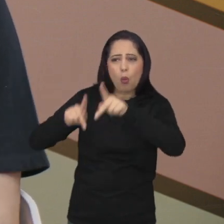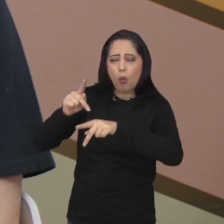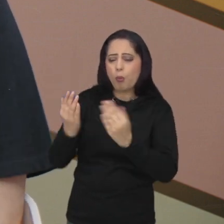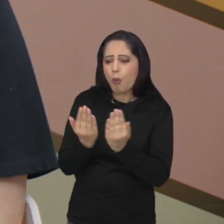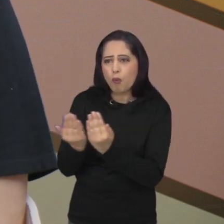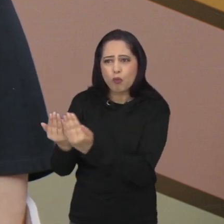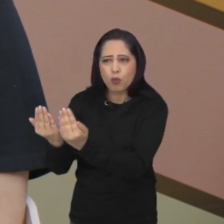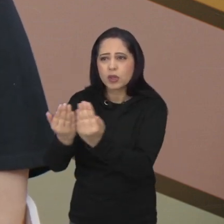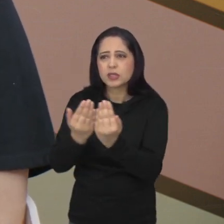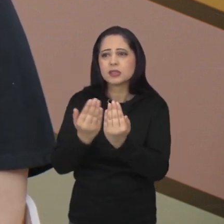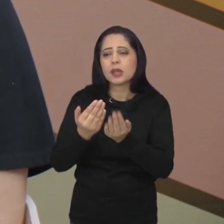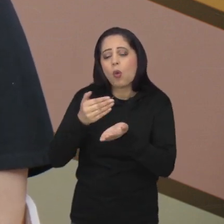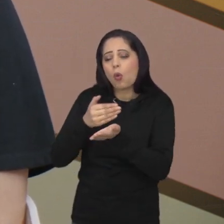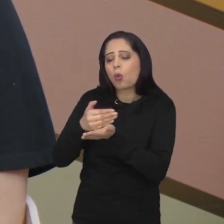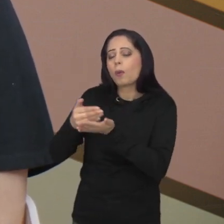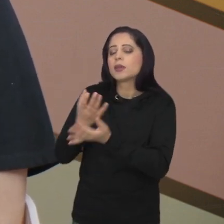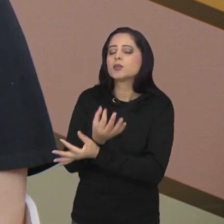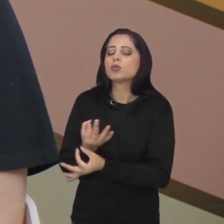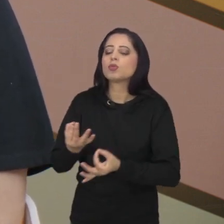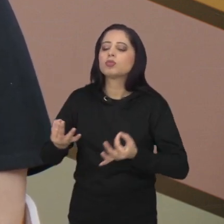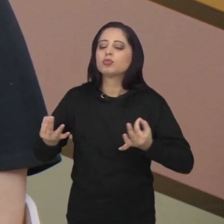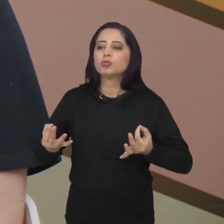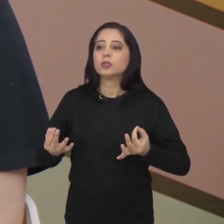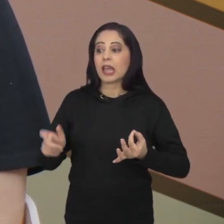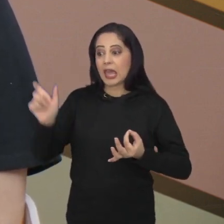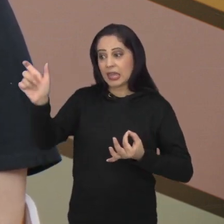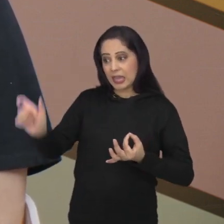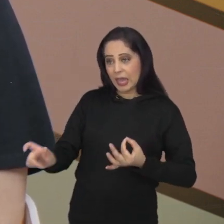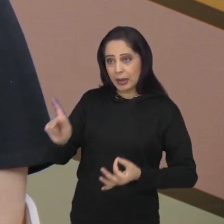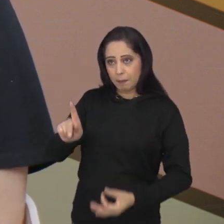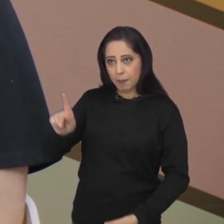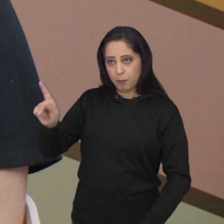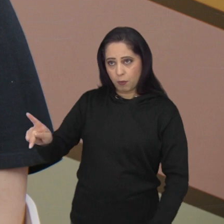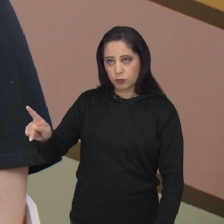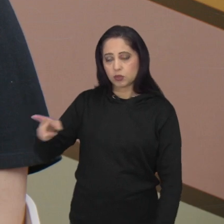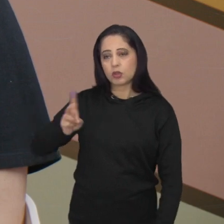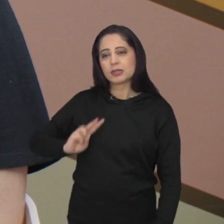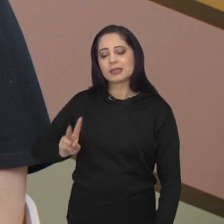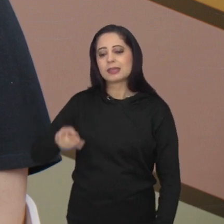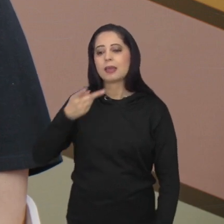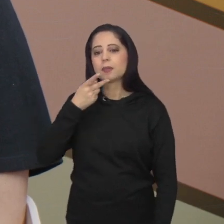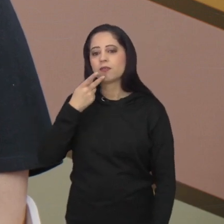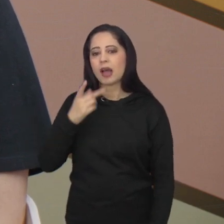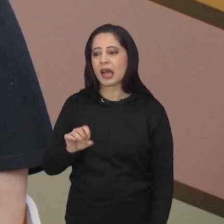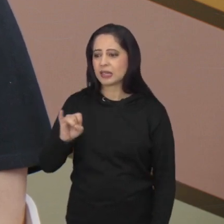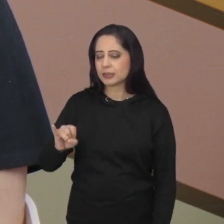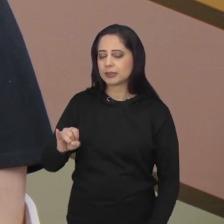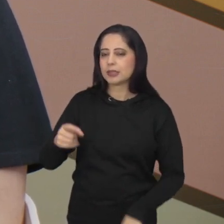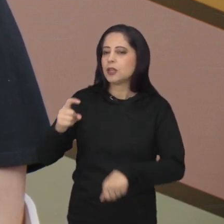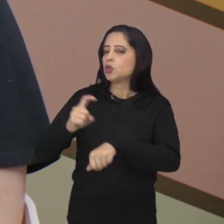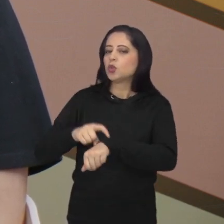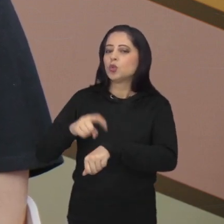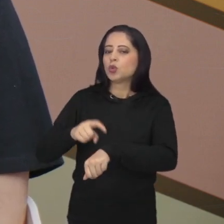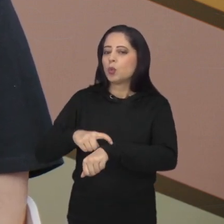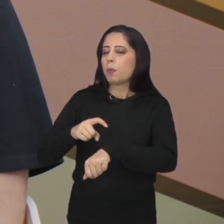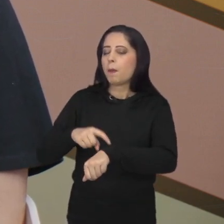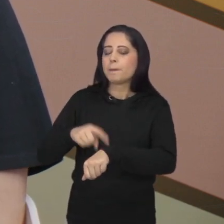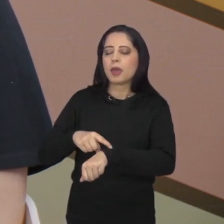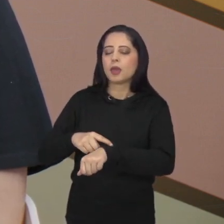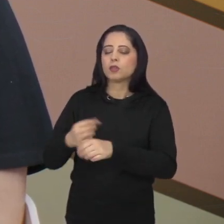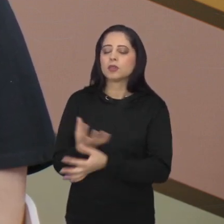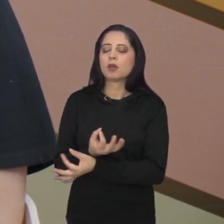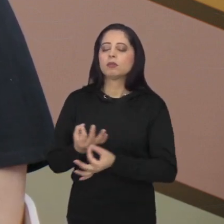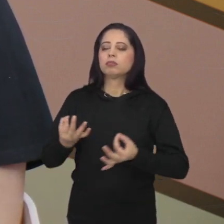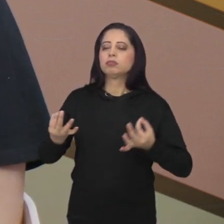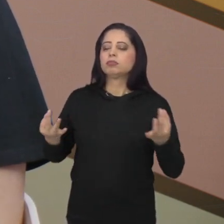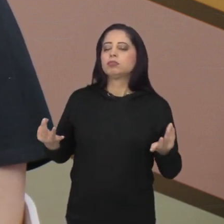trouxe para as pessoas. Ele costumava dizer o seguinte, que se durante a meditação você enxergar luzes,